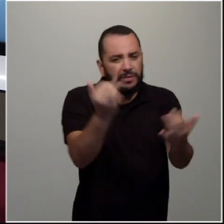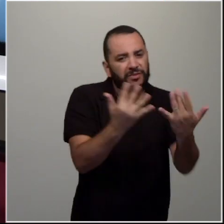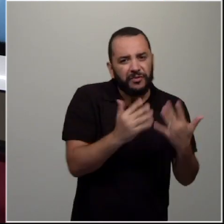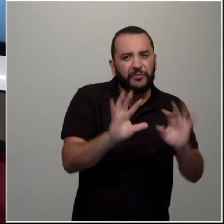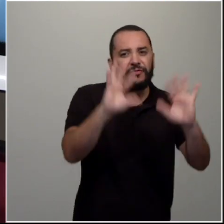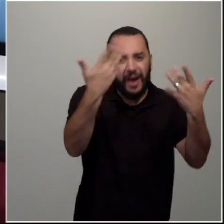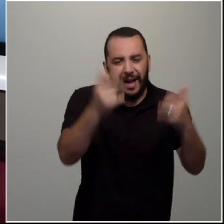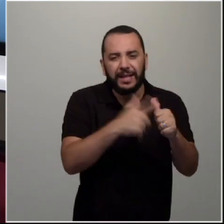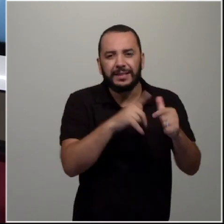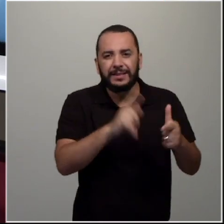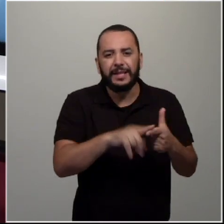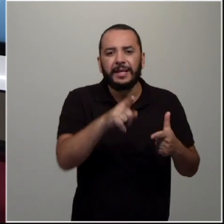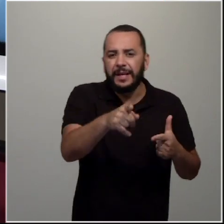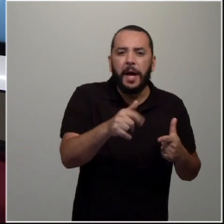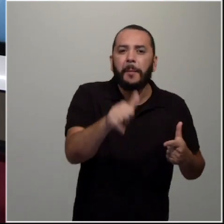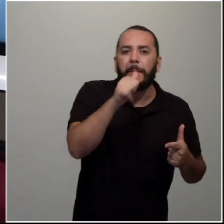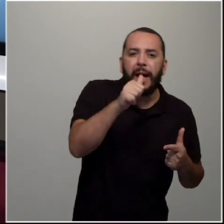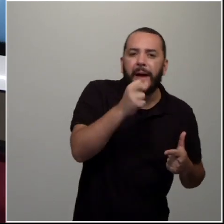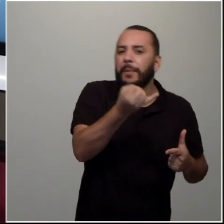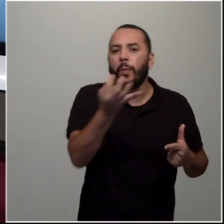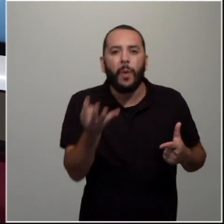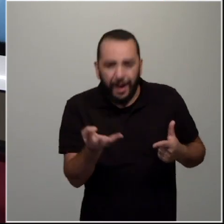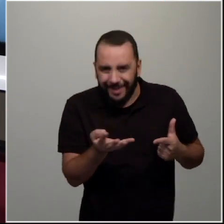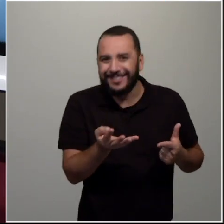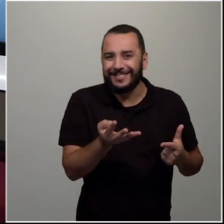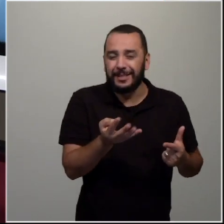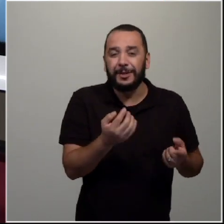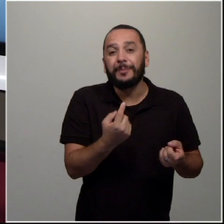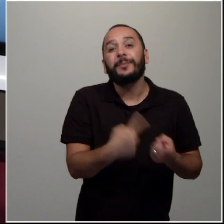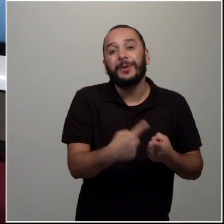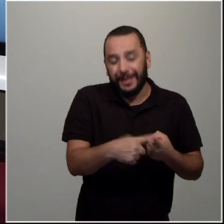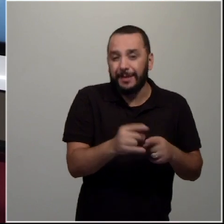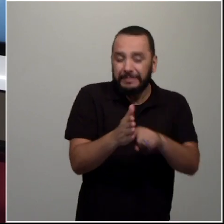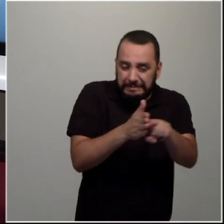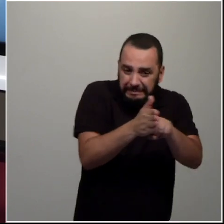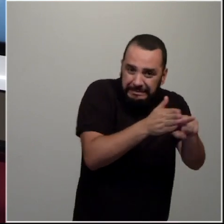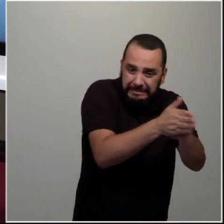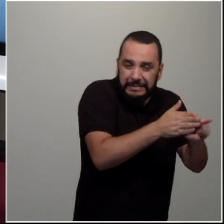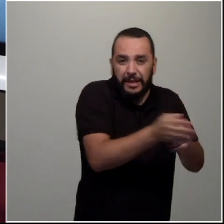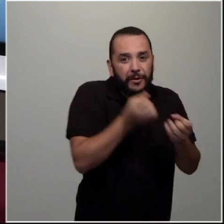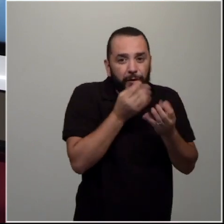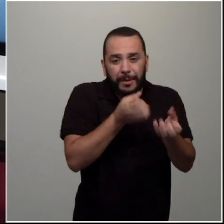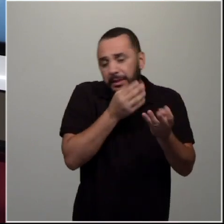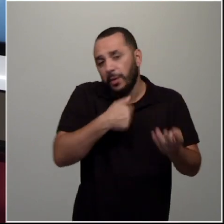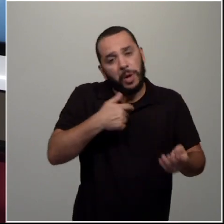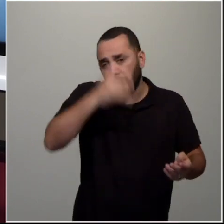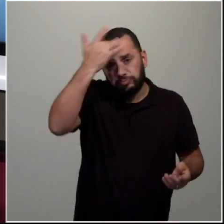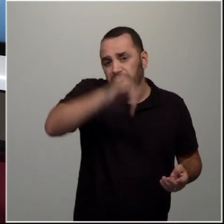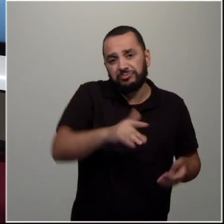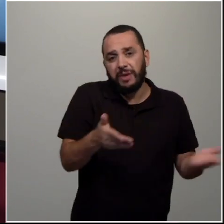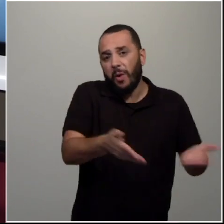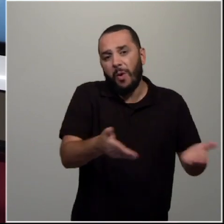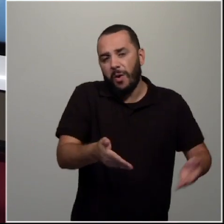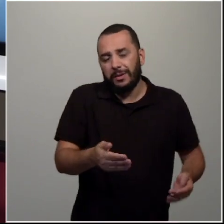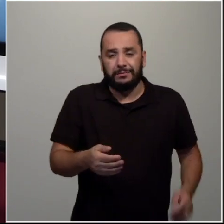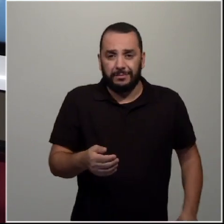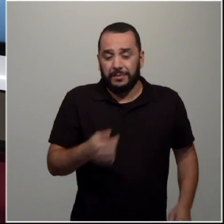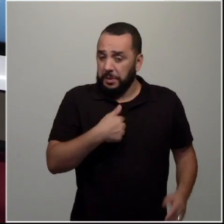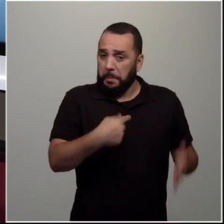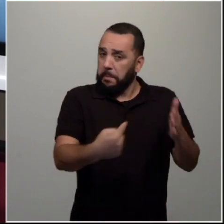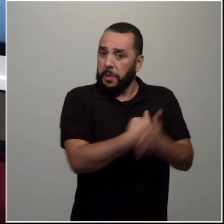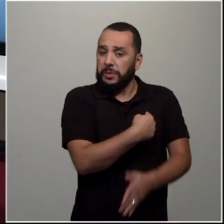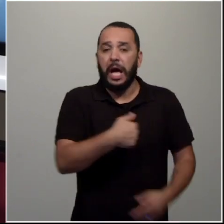atrás de de informações que não estão dadas à priori né eu a pior eu não sei é agora sim se me